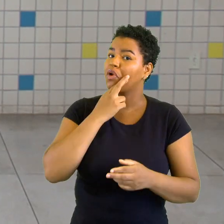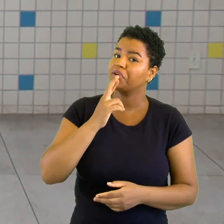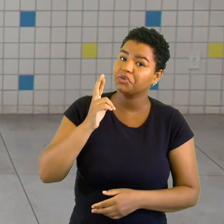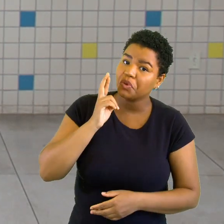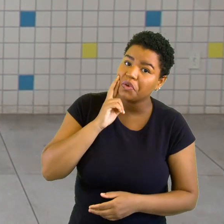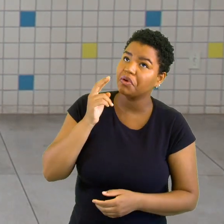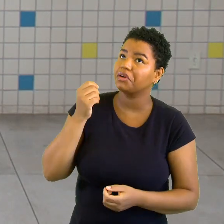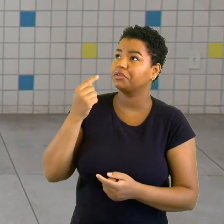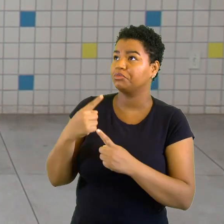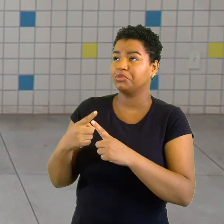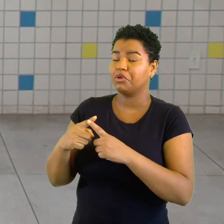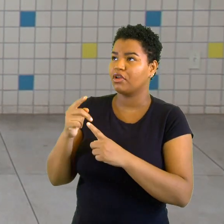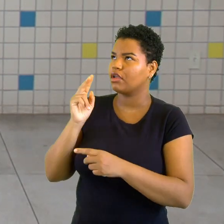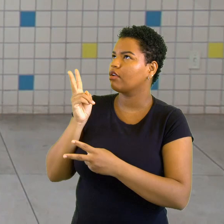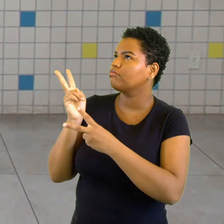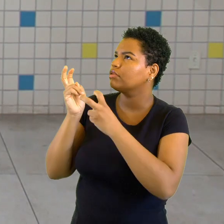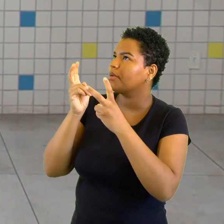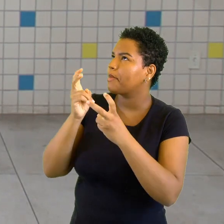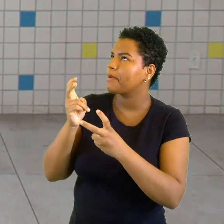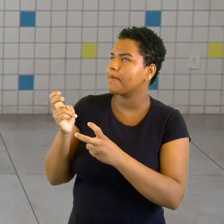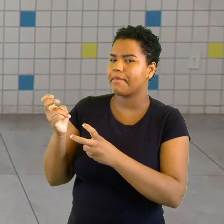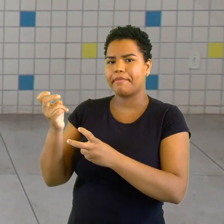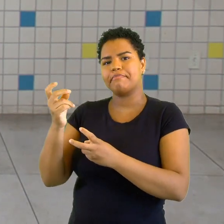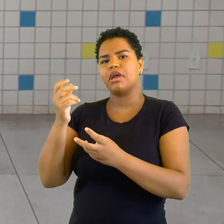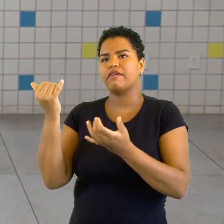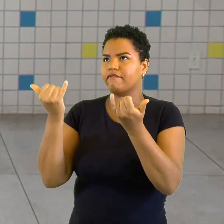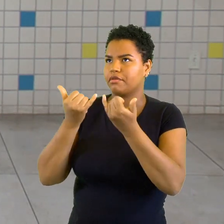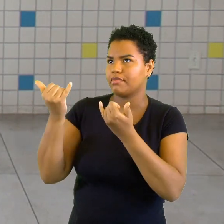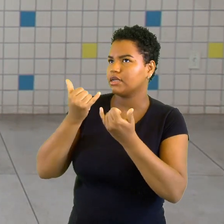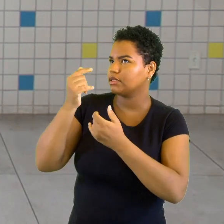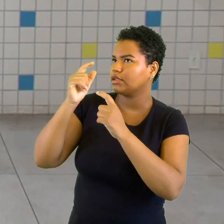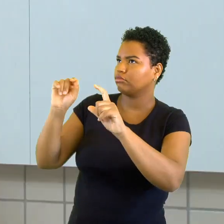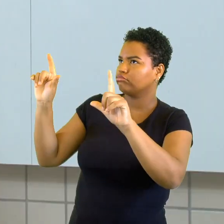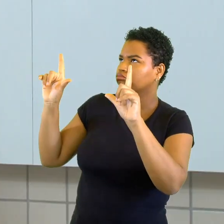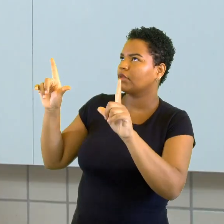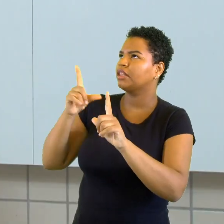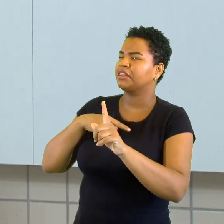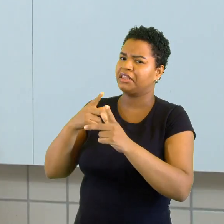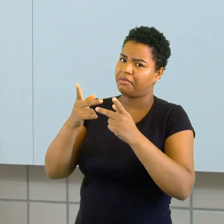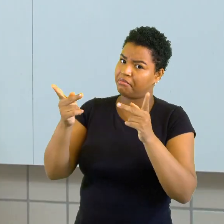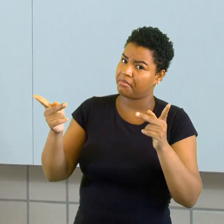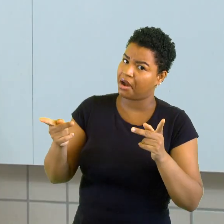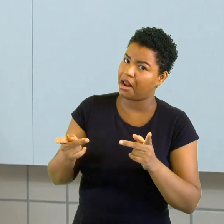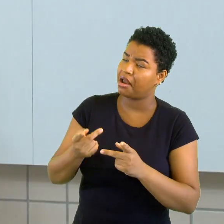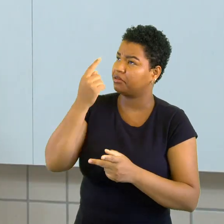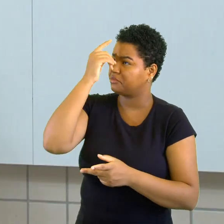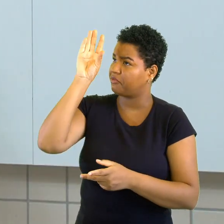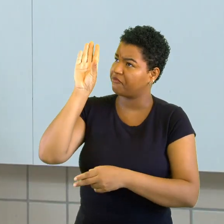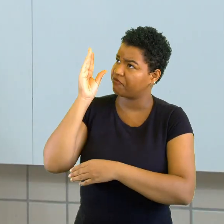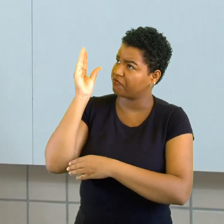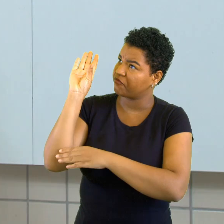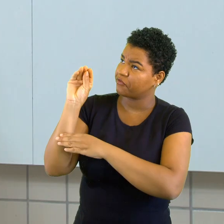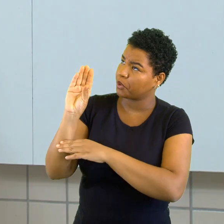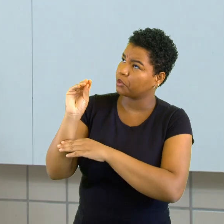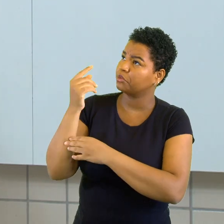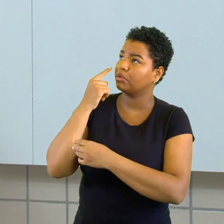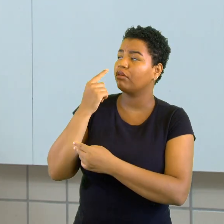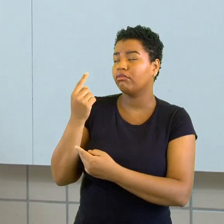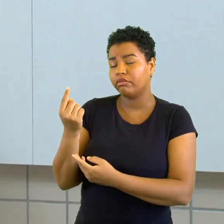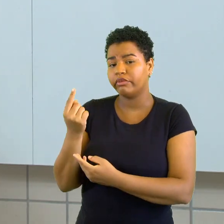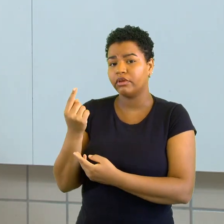outdoor, digamos, que tenha elementos de comida, tem ali a foto de um prato, algo correlacionado, então ali eu